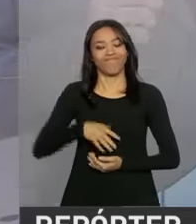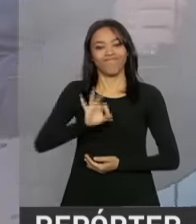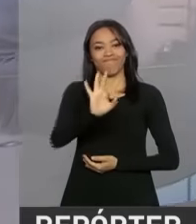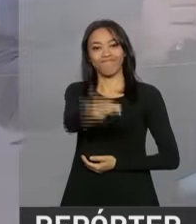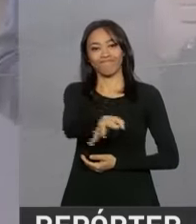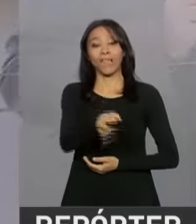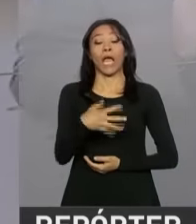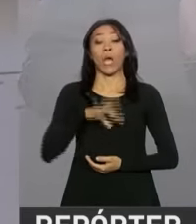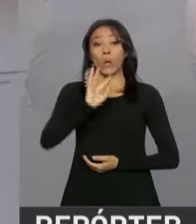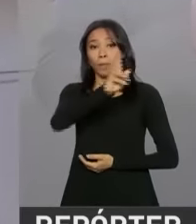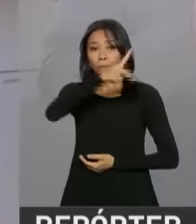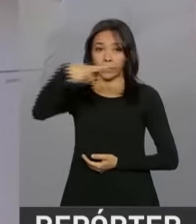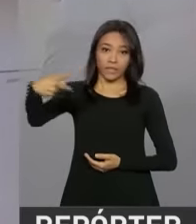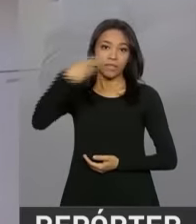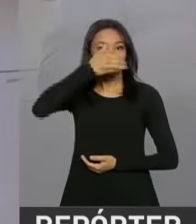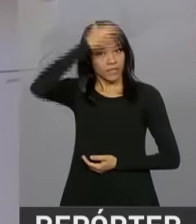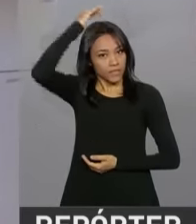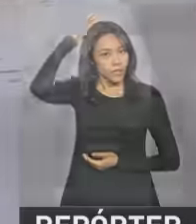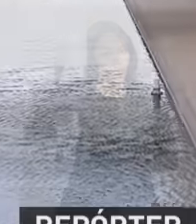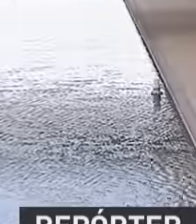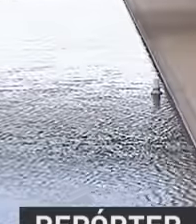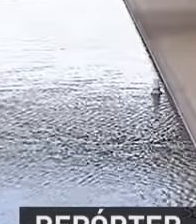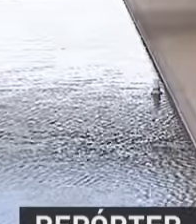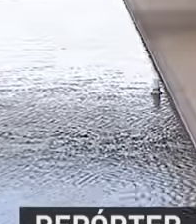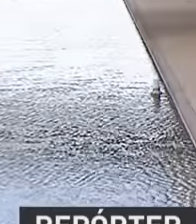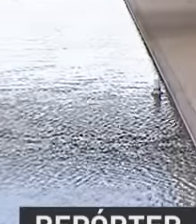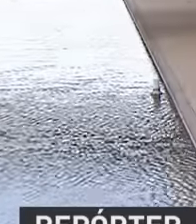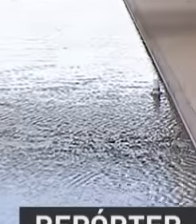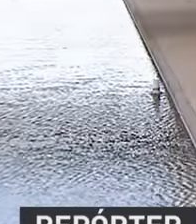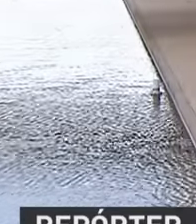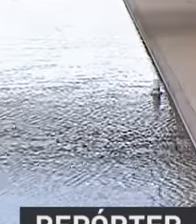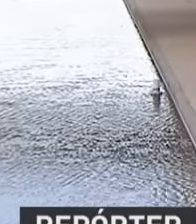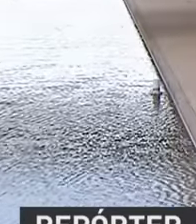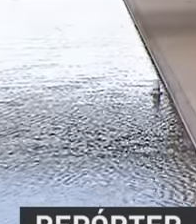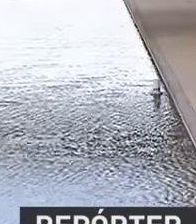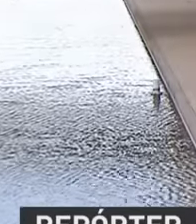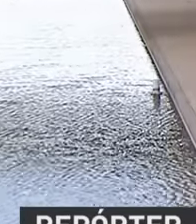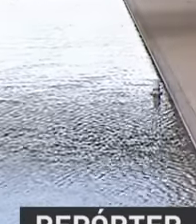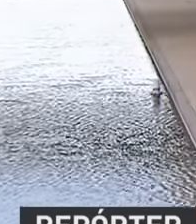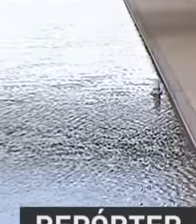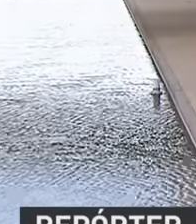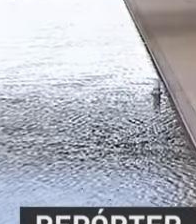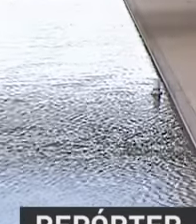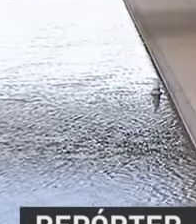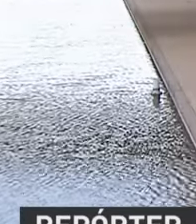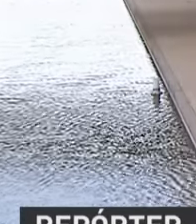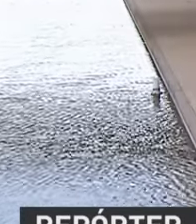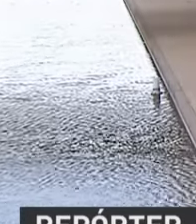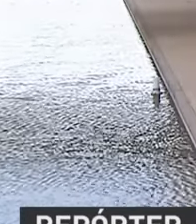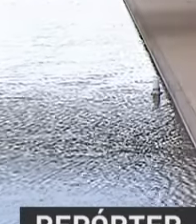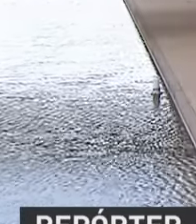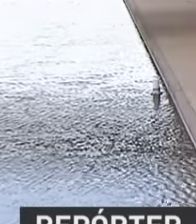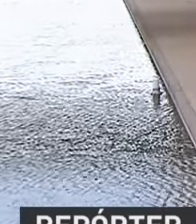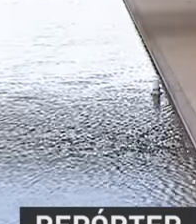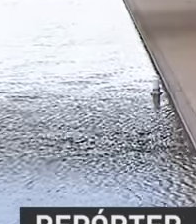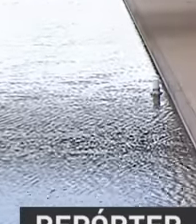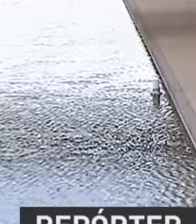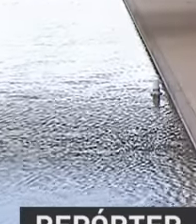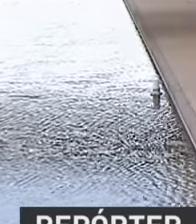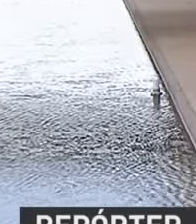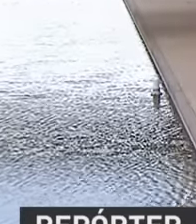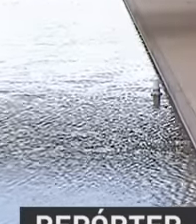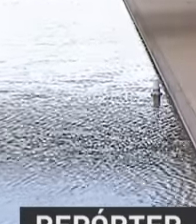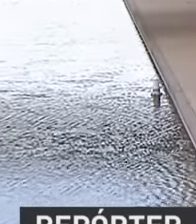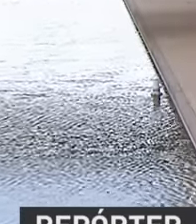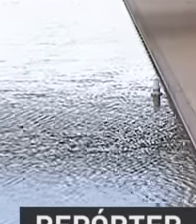exatamente. O presidente em exercício, Michel Temer, recebe agora pela manhã o presidente da Armênia, Serge Sargsyan, aqui no Palácio do